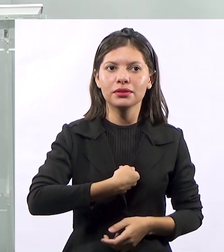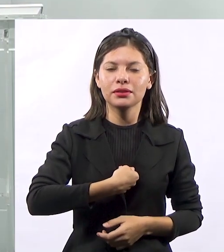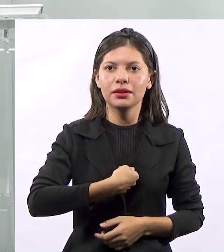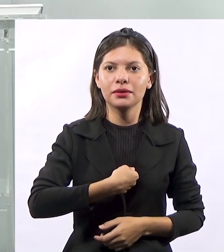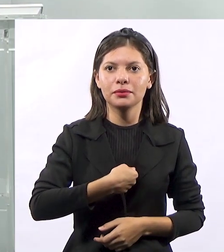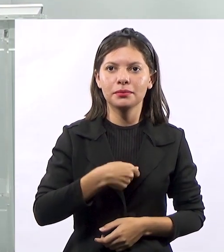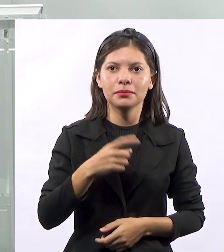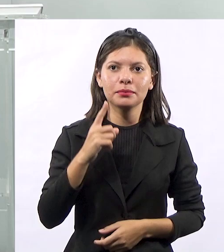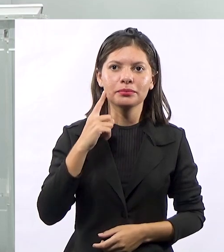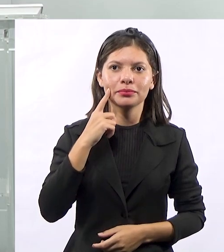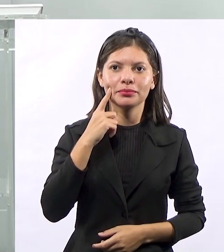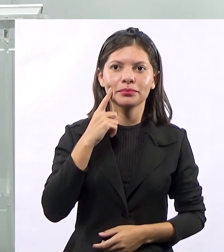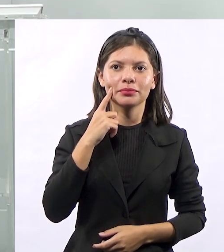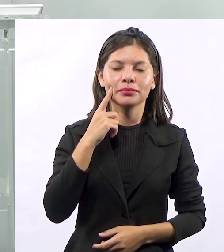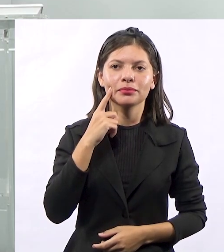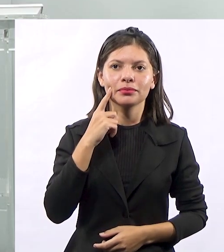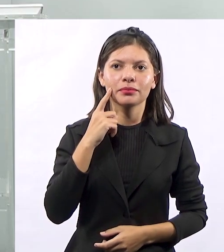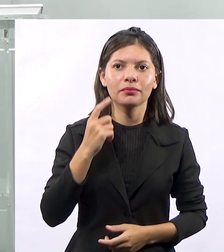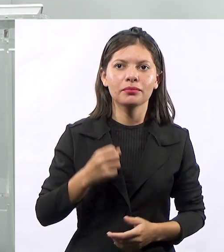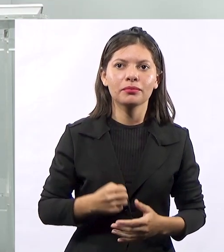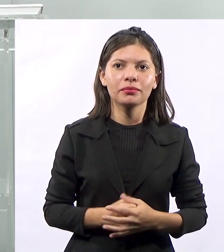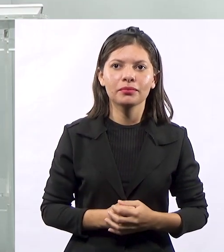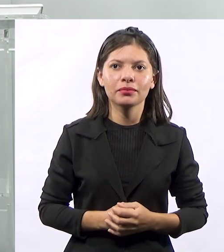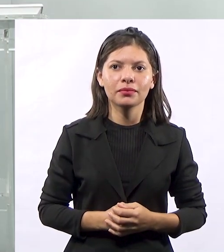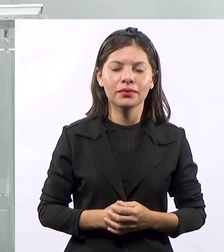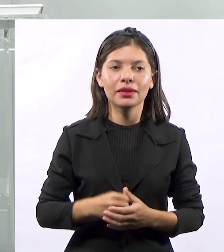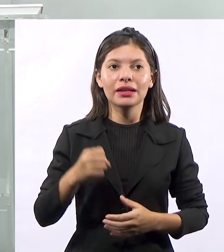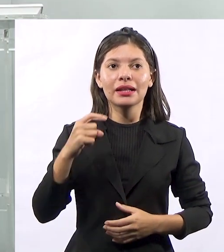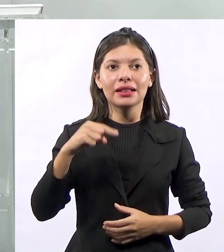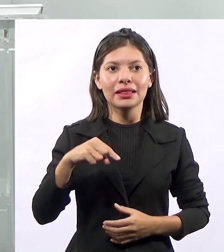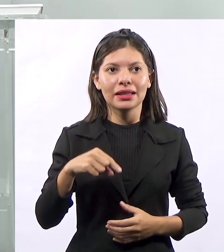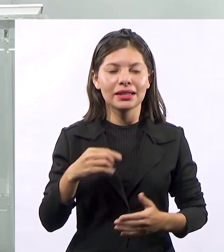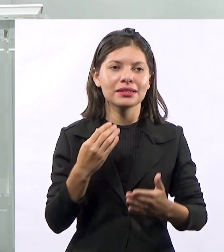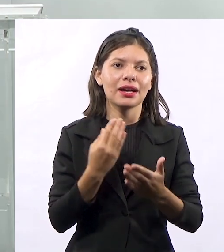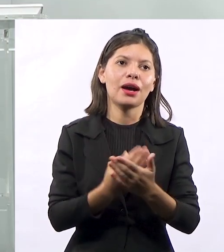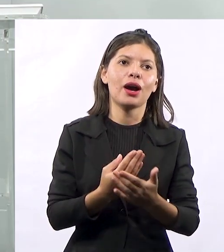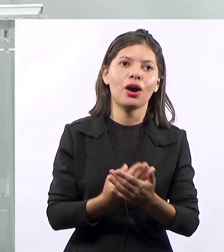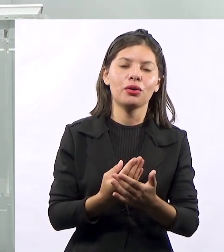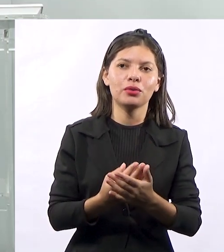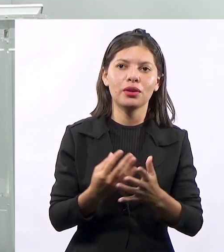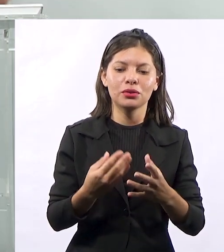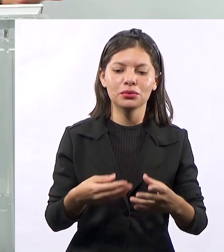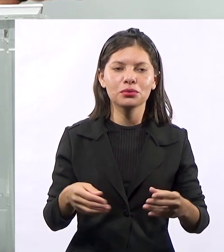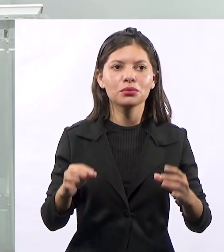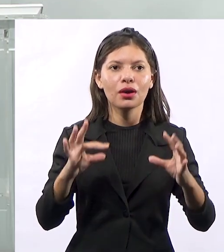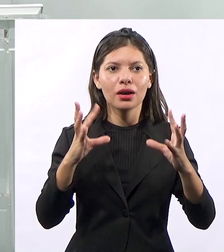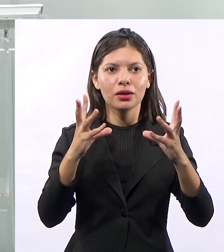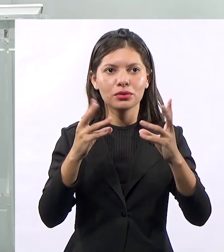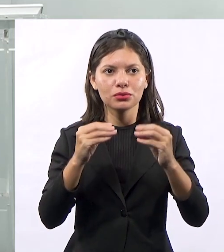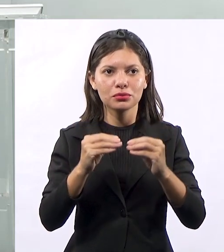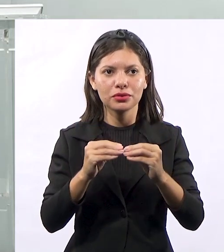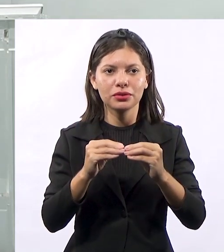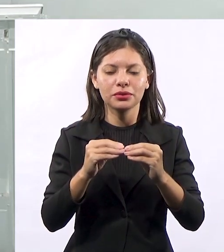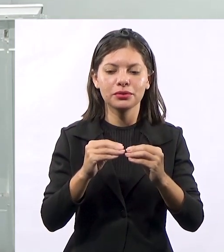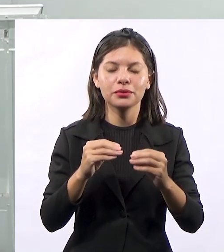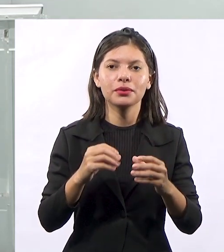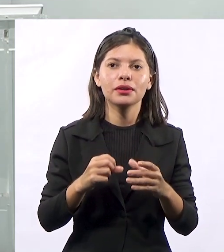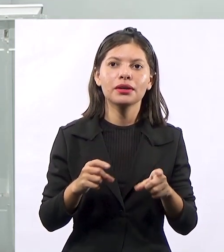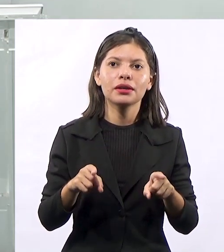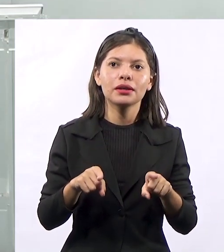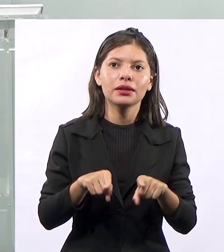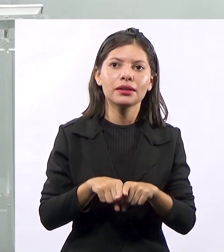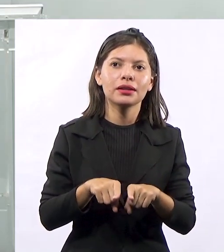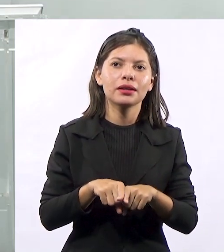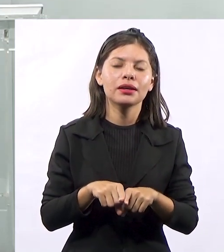comunidade surda é Anabela. Nesse episódio do Resumidinho, nós temos...